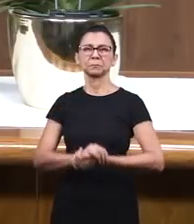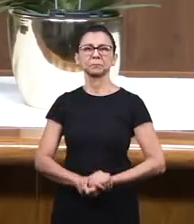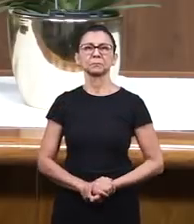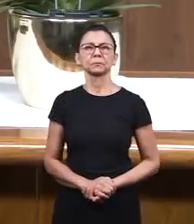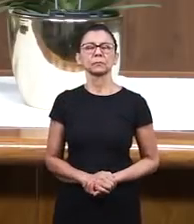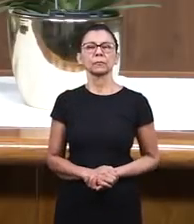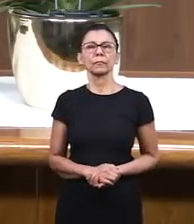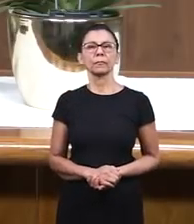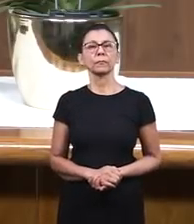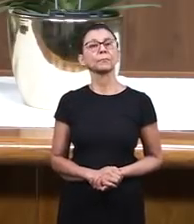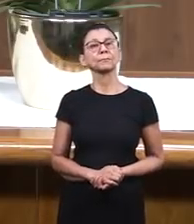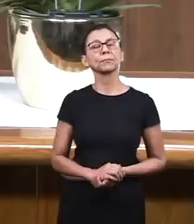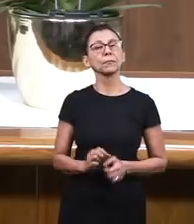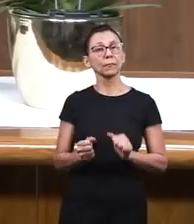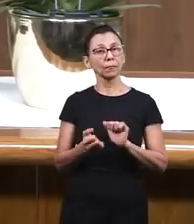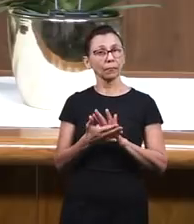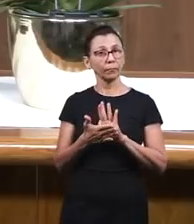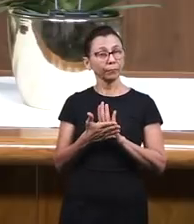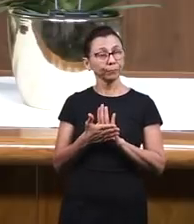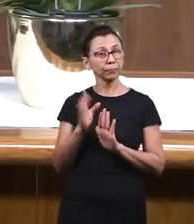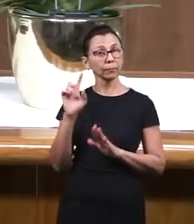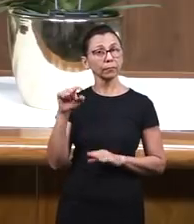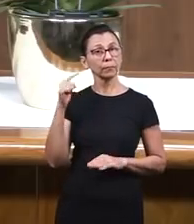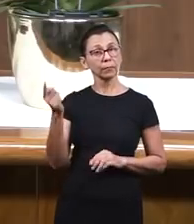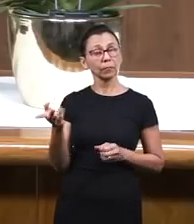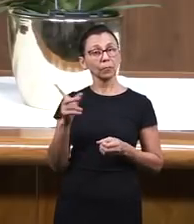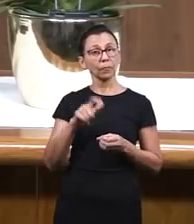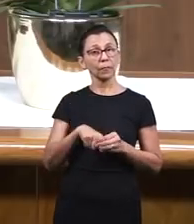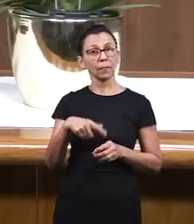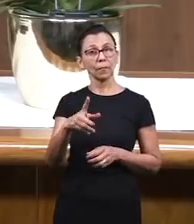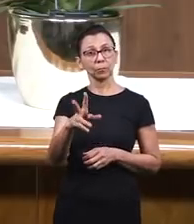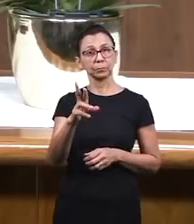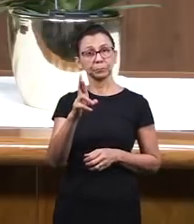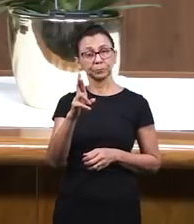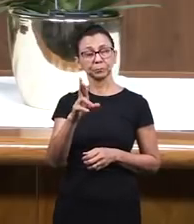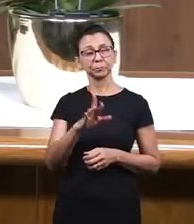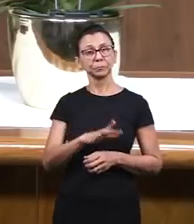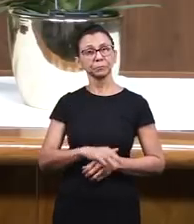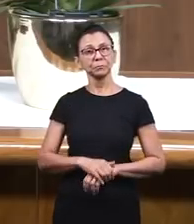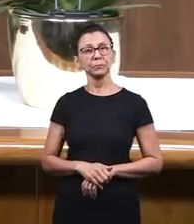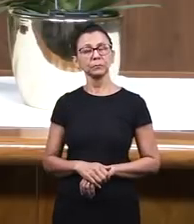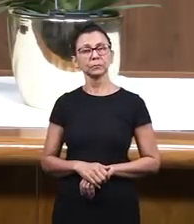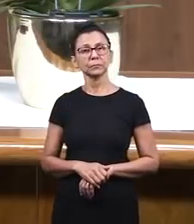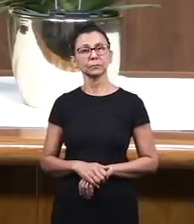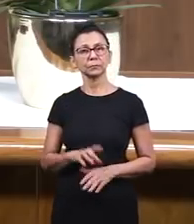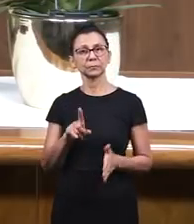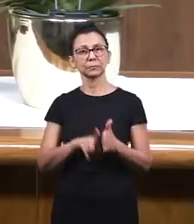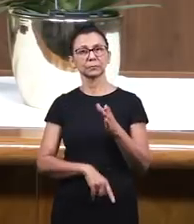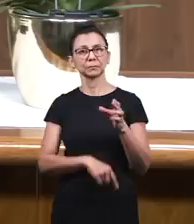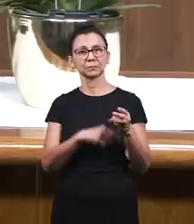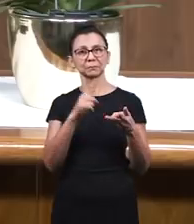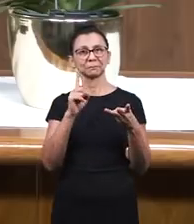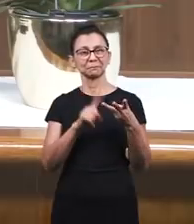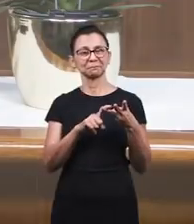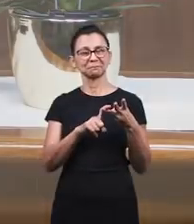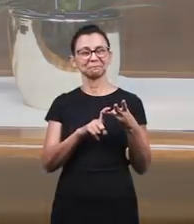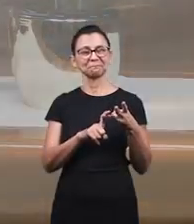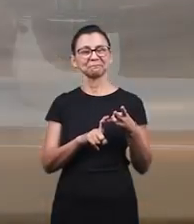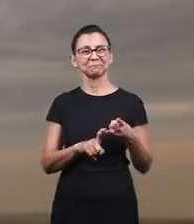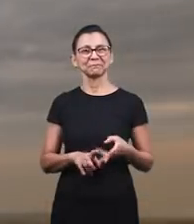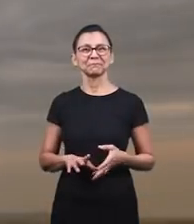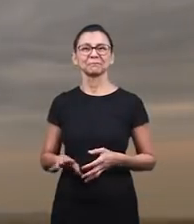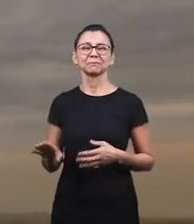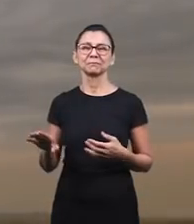nós vamos cantar mais um louvor ao Senhor e depois voltamos com a resposta para a pergunta 3. Vamos louvar ao Senhor com mais um hino.